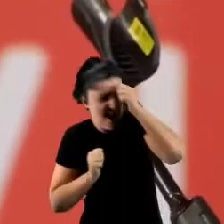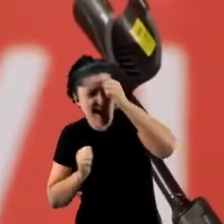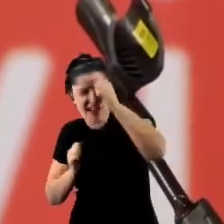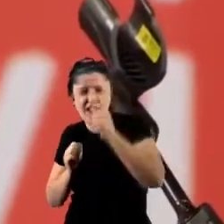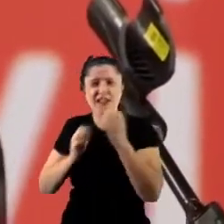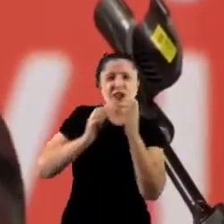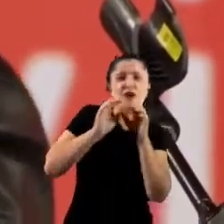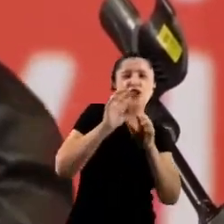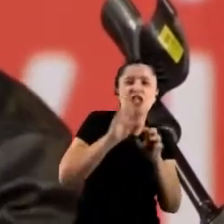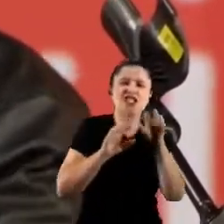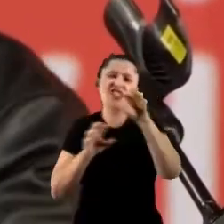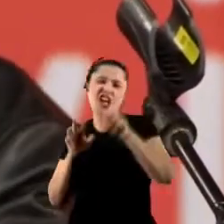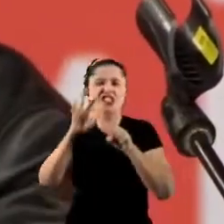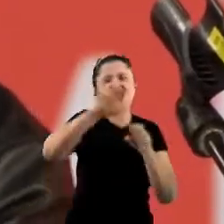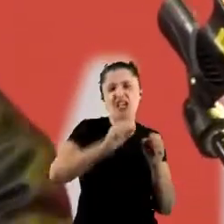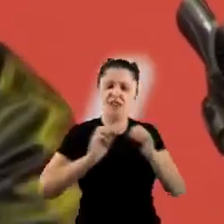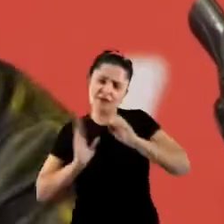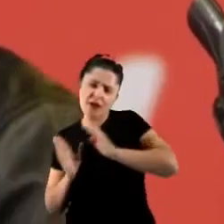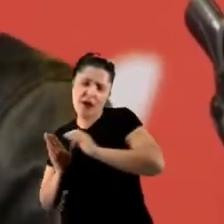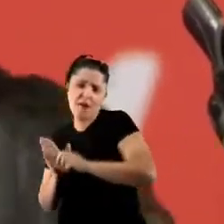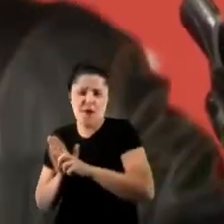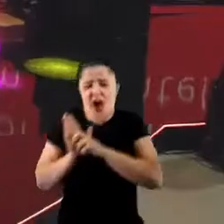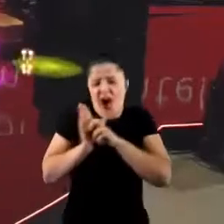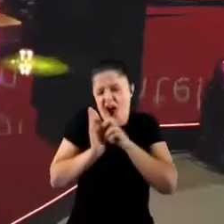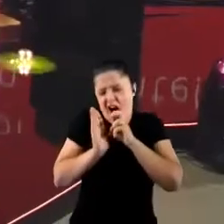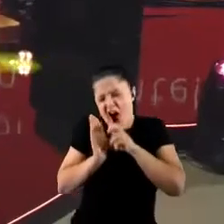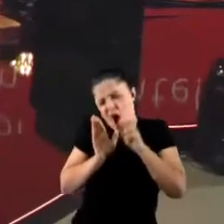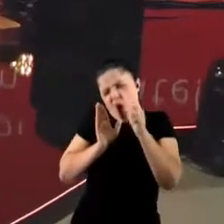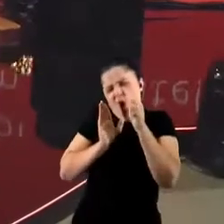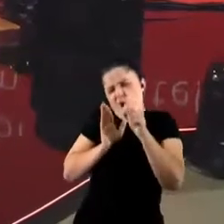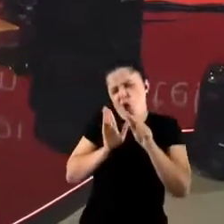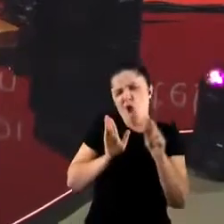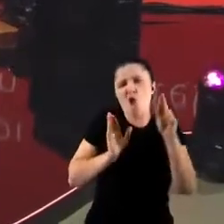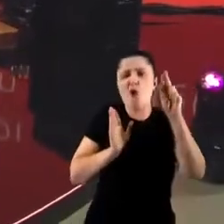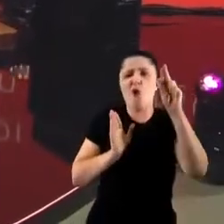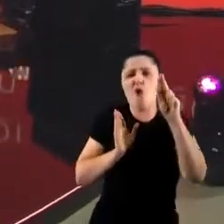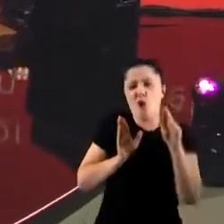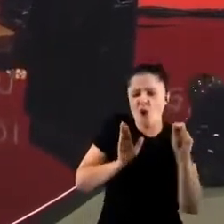E lá de coração, cachorro, lá de coração.